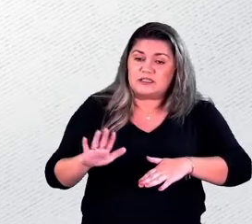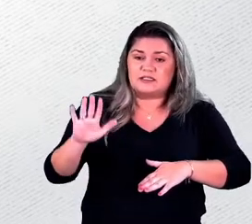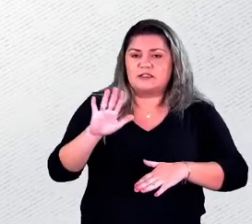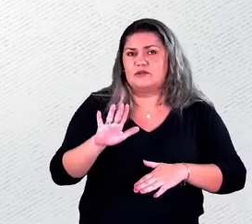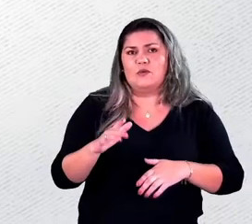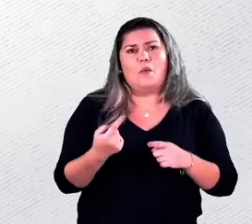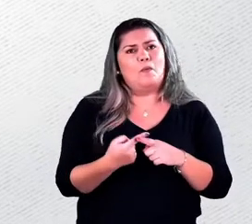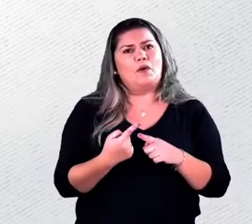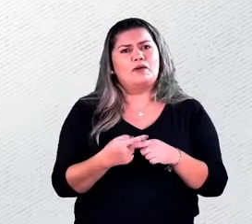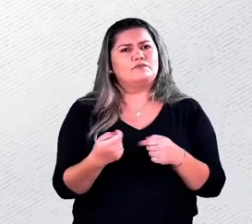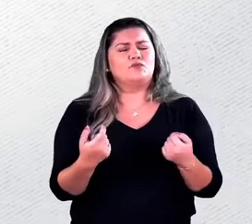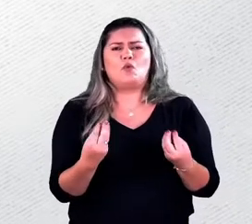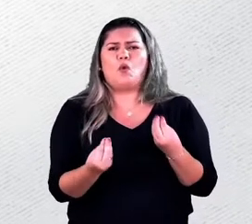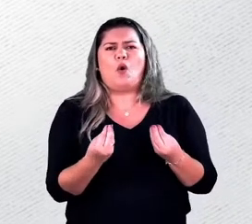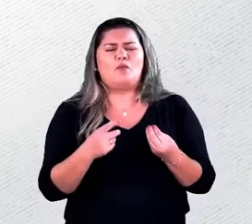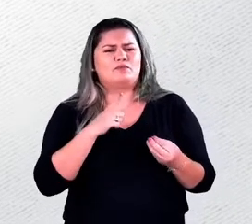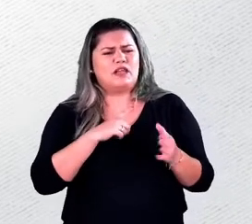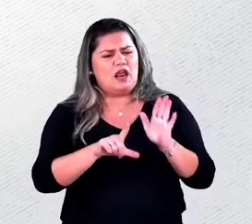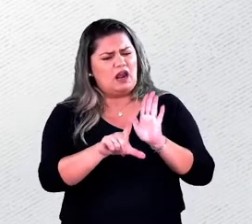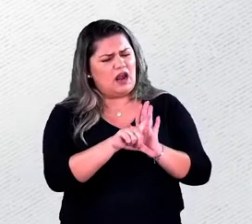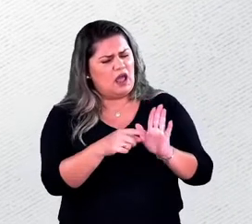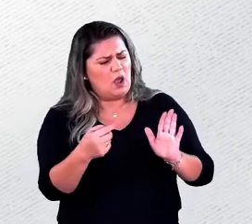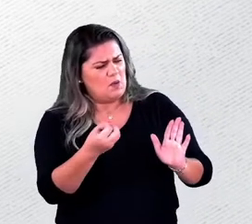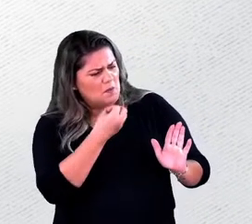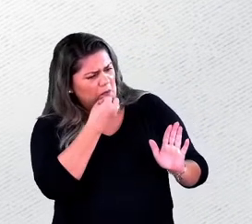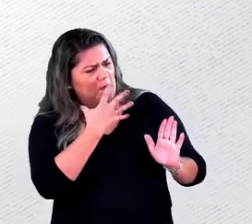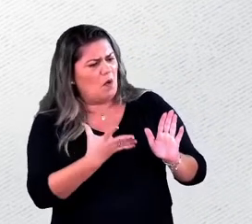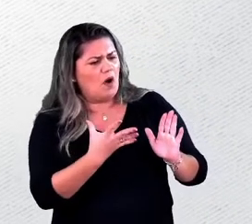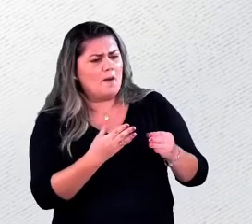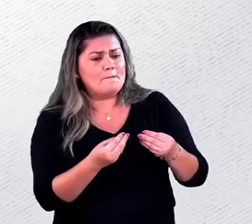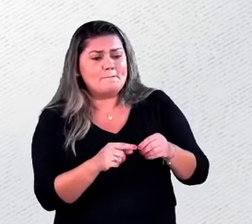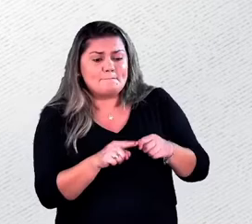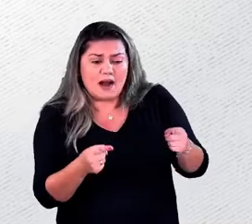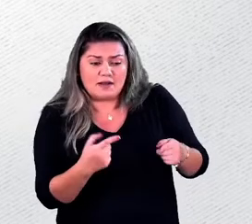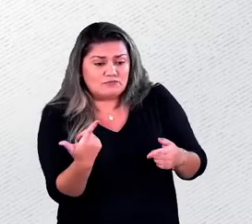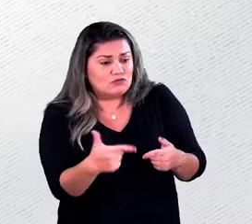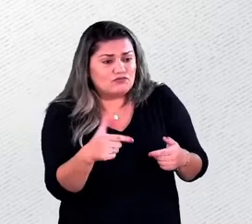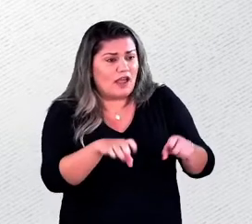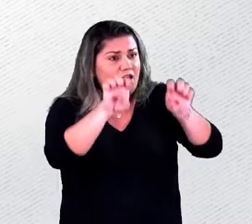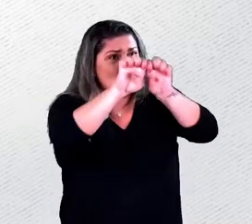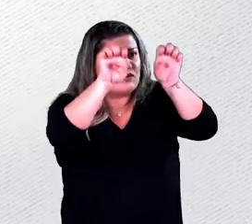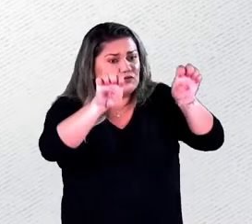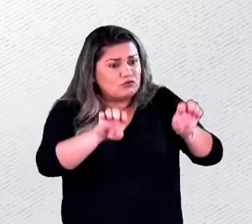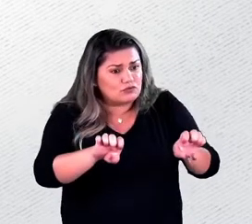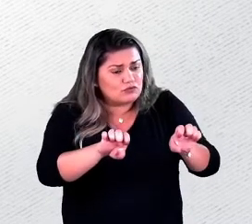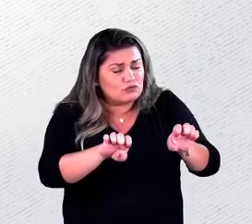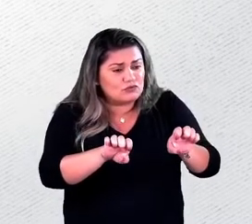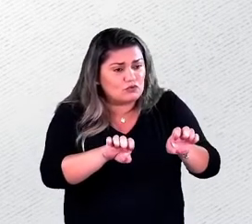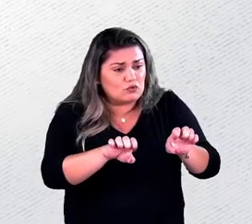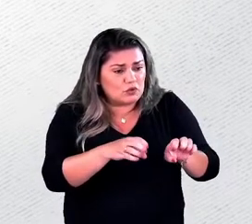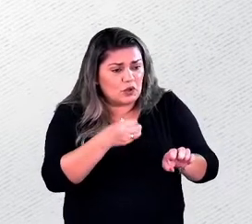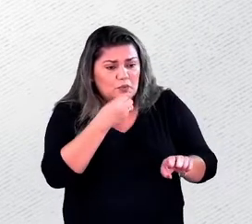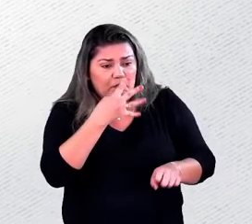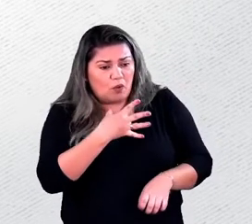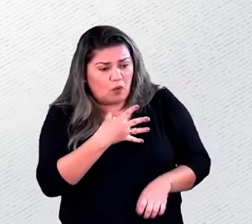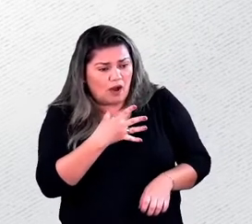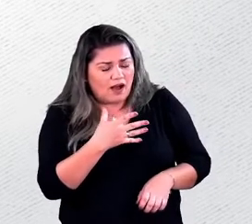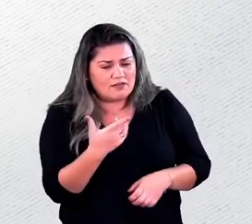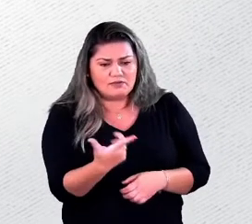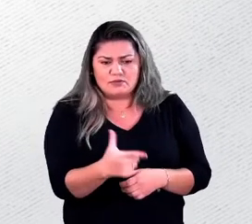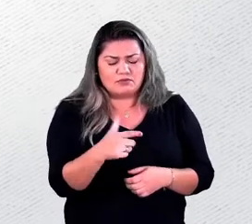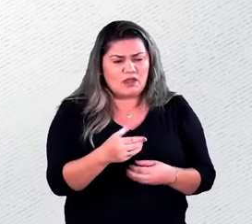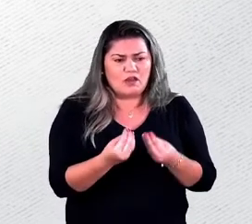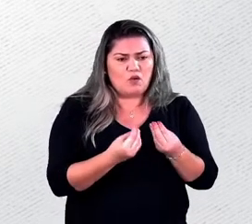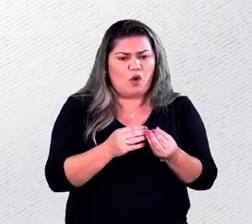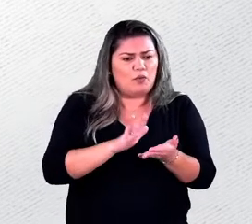é não houver uma estrutura adequada para sua aplicação não houver o treinamento adequado dos seus intérpretes